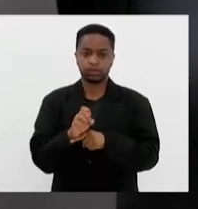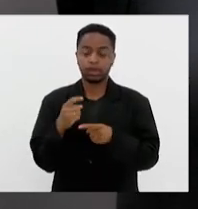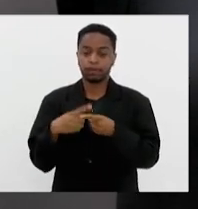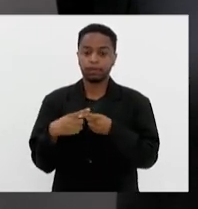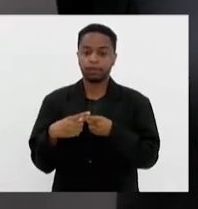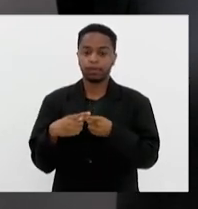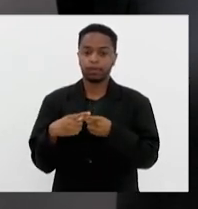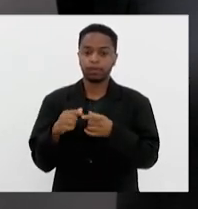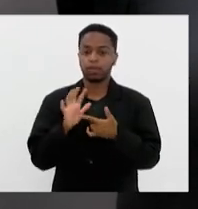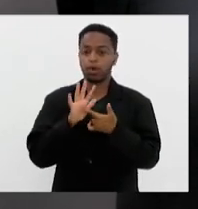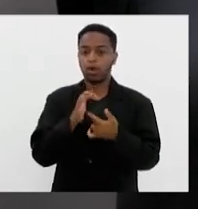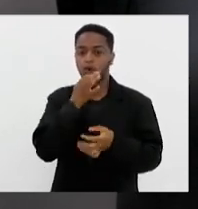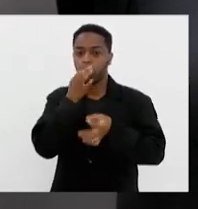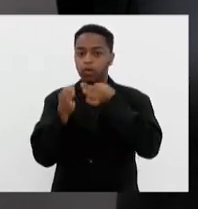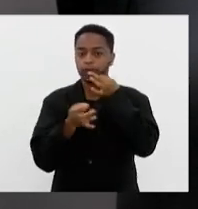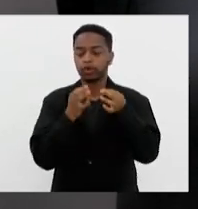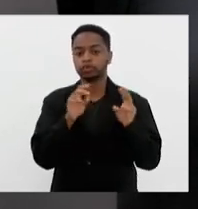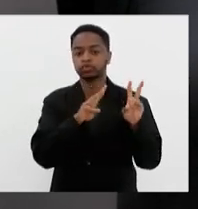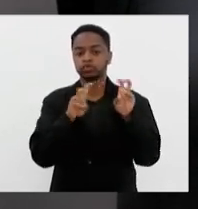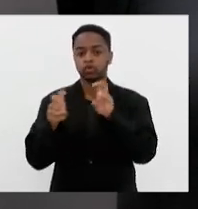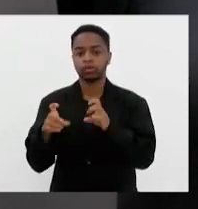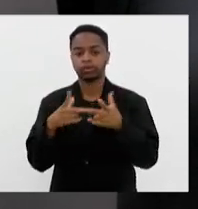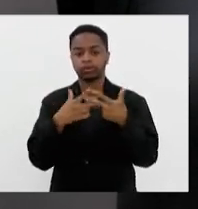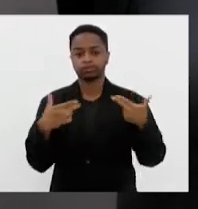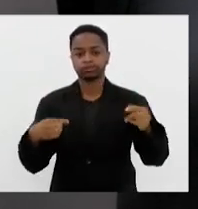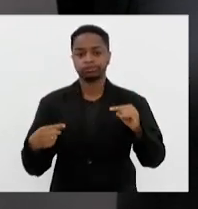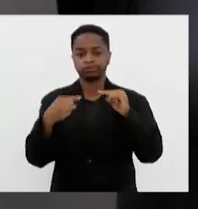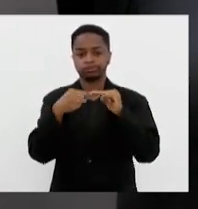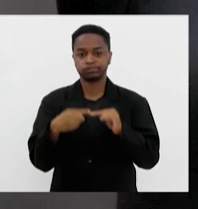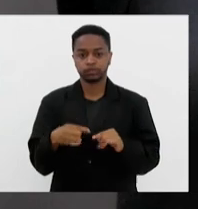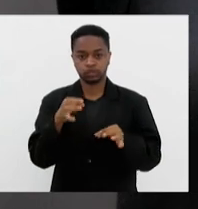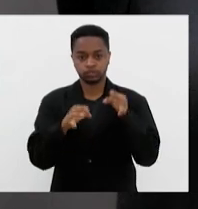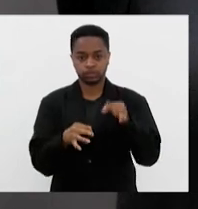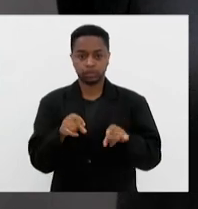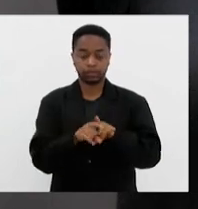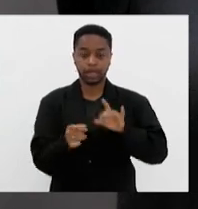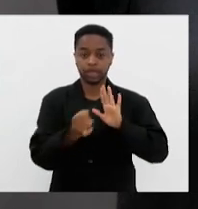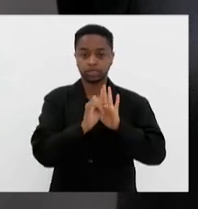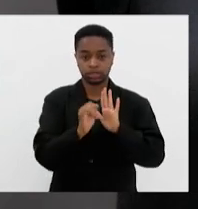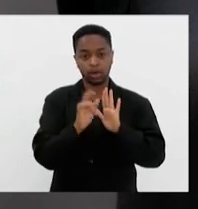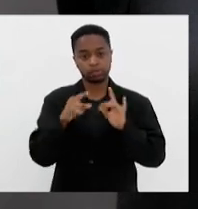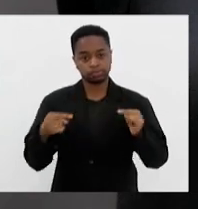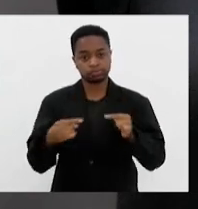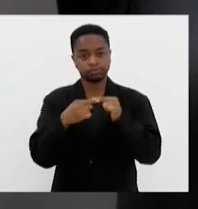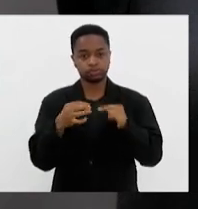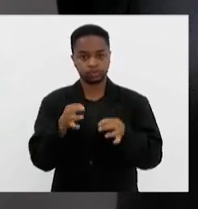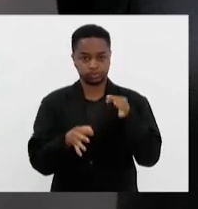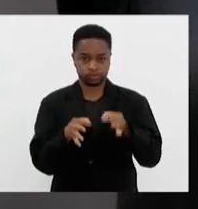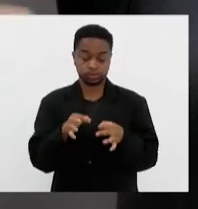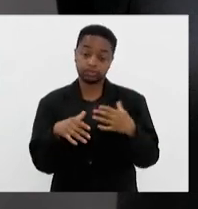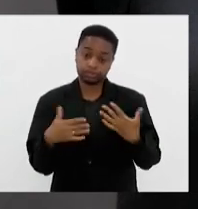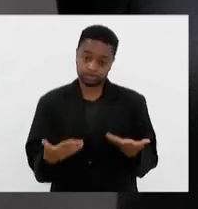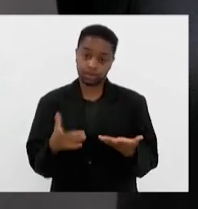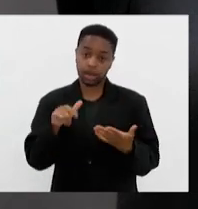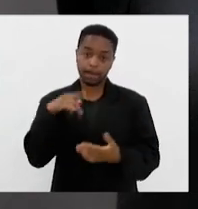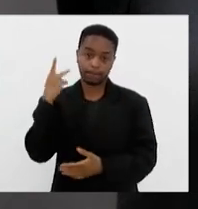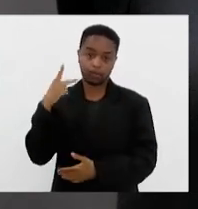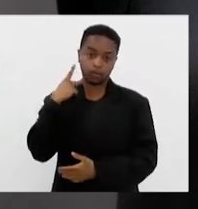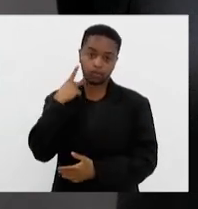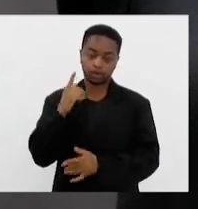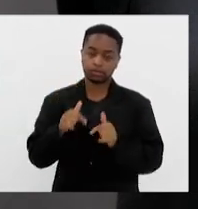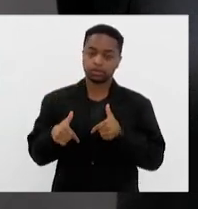opina sobre tudo que é jurídico. E um edital é um ato jurídico. Então, é a procuradoria,